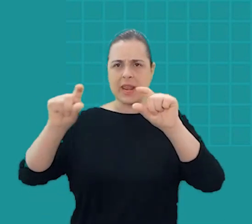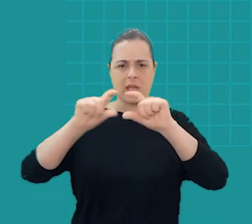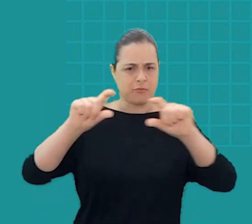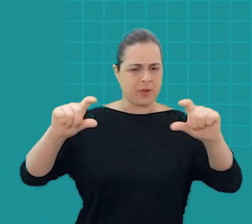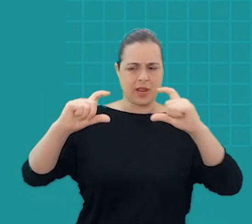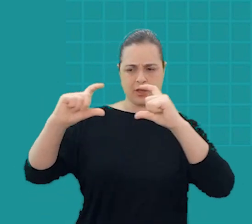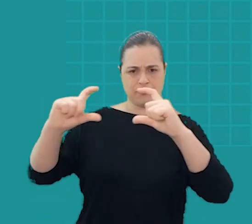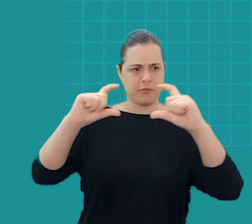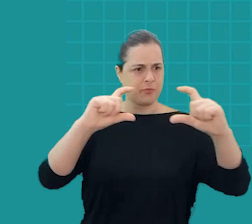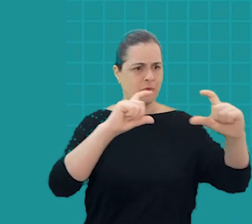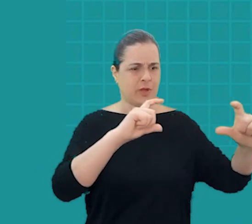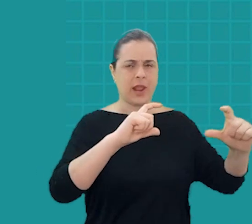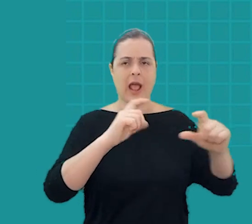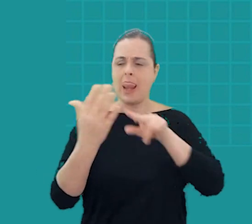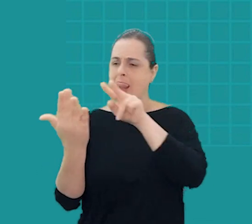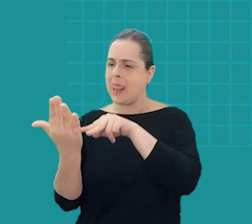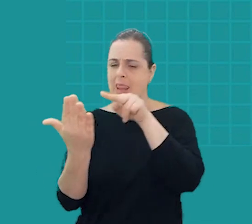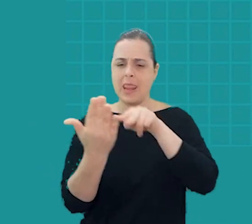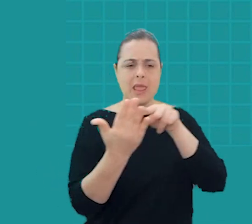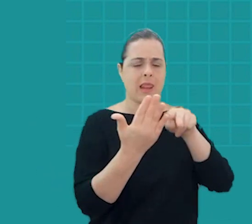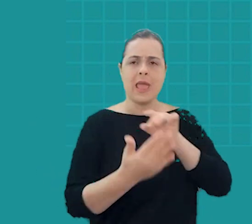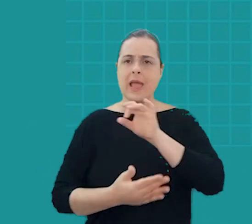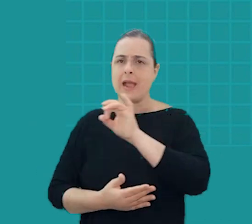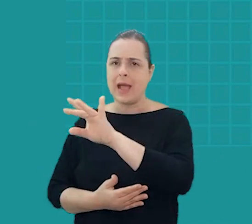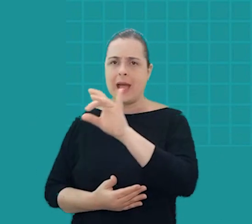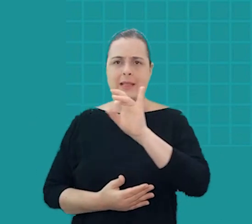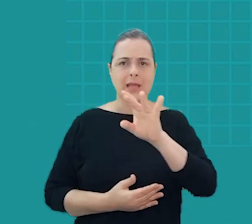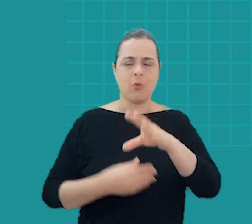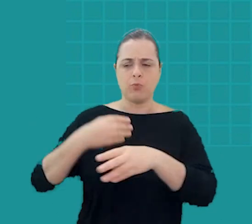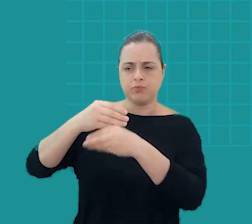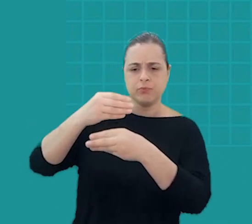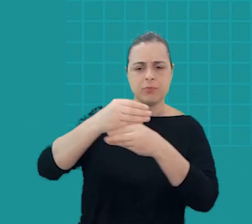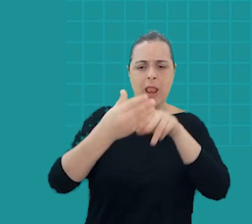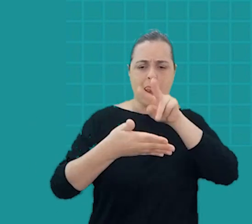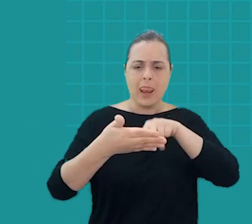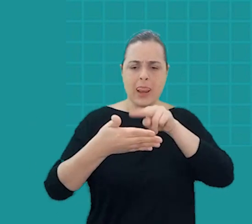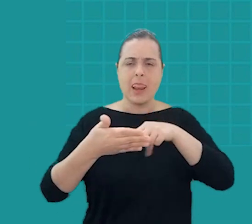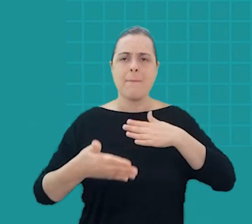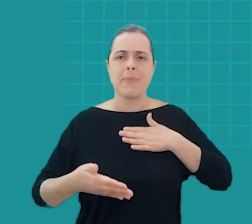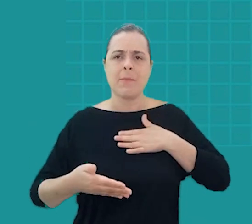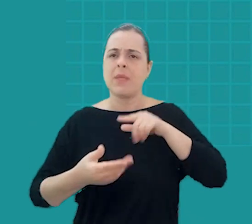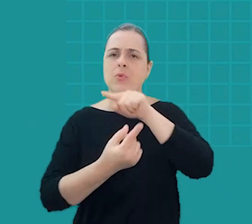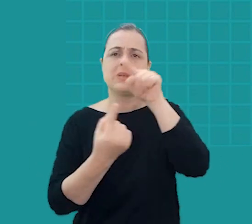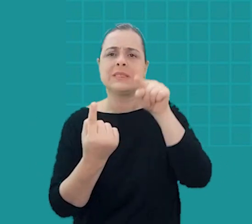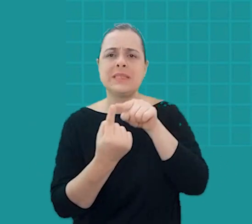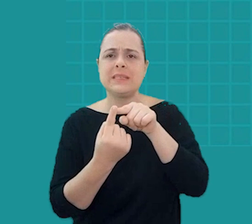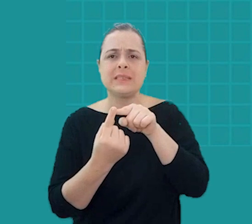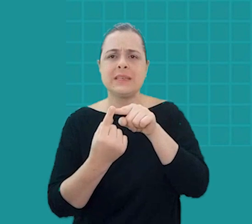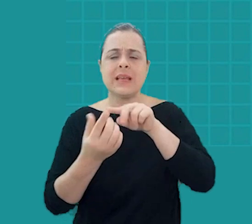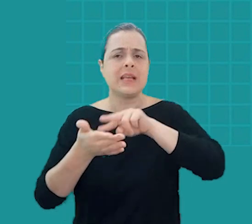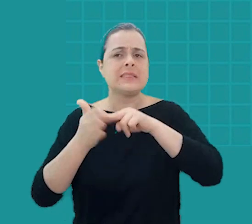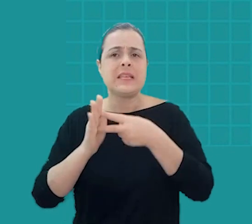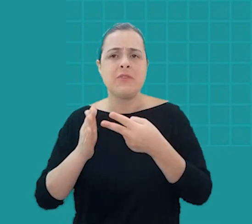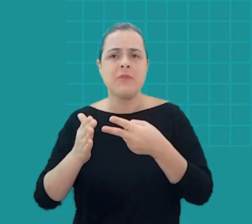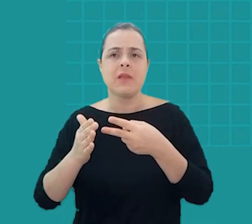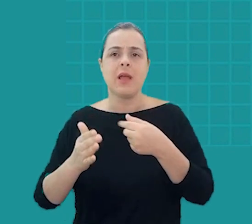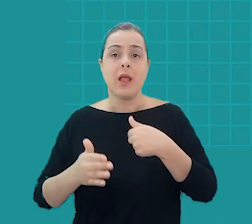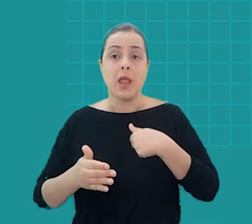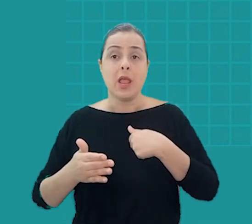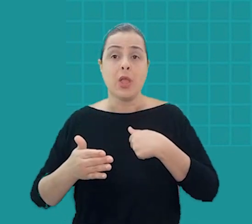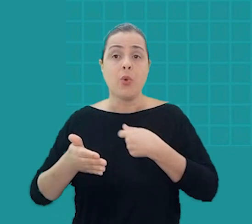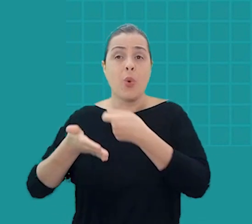colaborativa, tal, para cada um se desenvolver. Mas o que é ler um parágrafo para mim? Basicamente, eu tinha que ler o texto inteiro